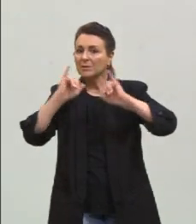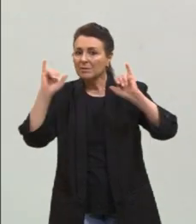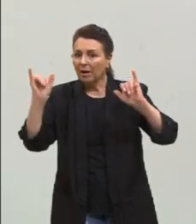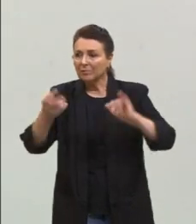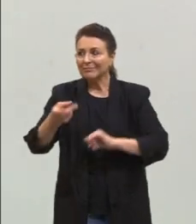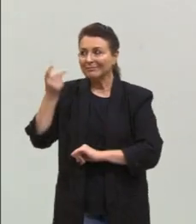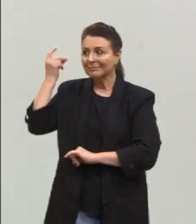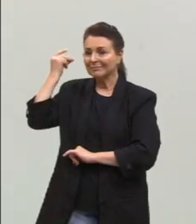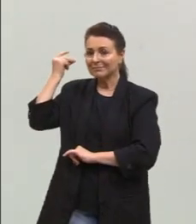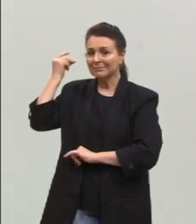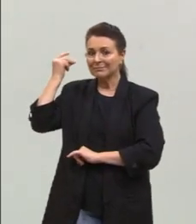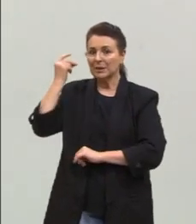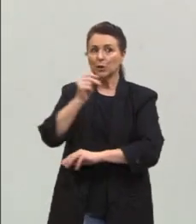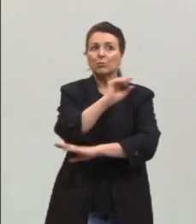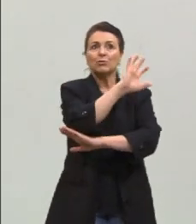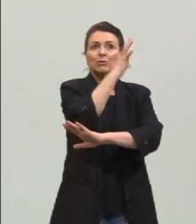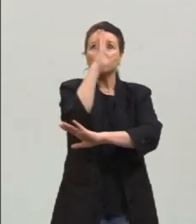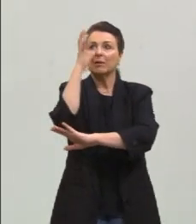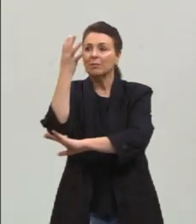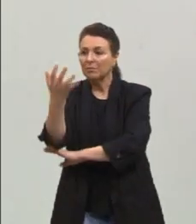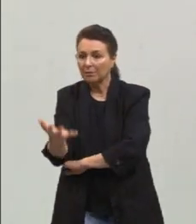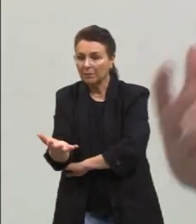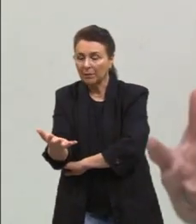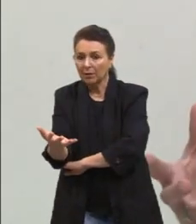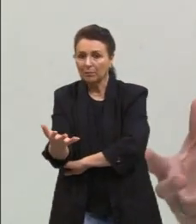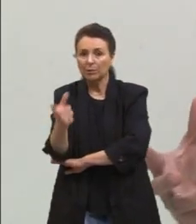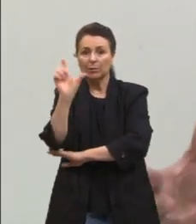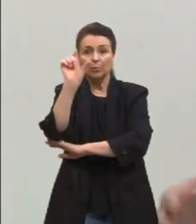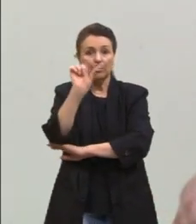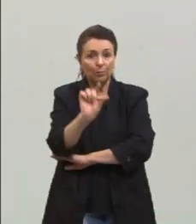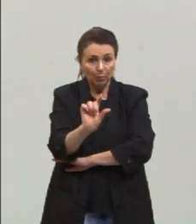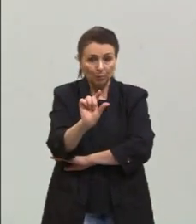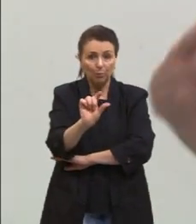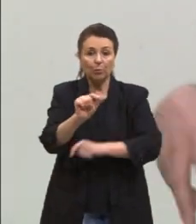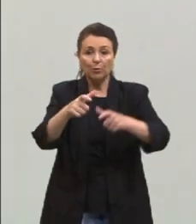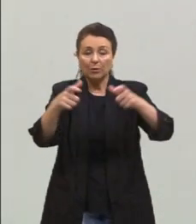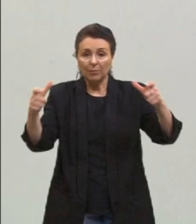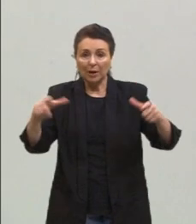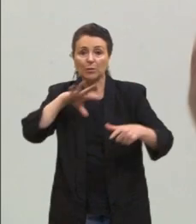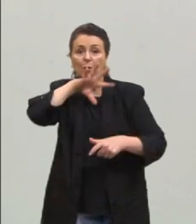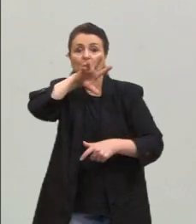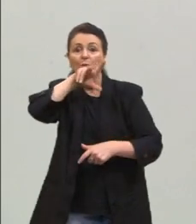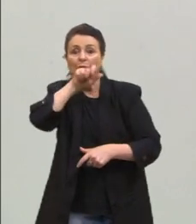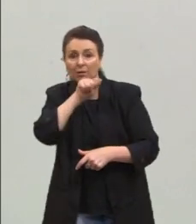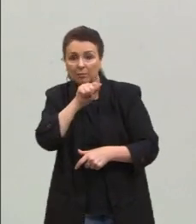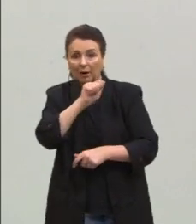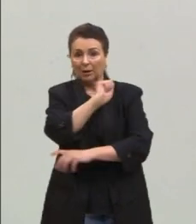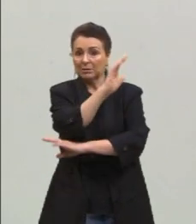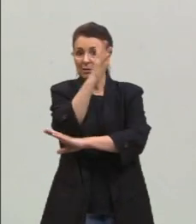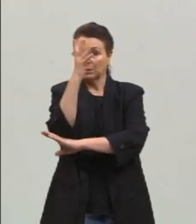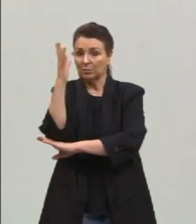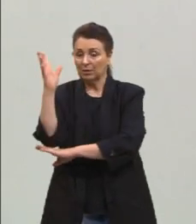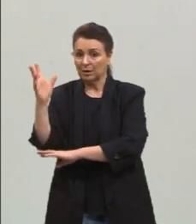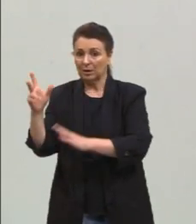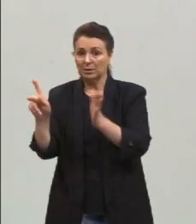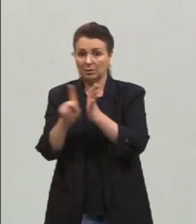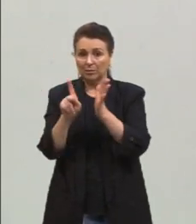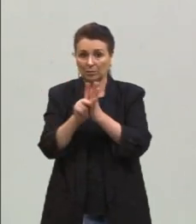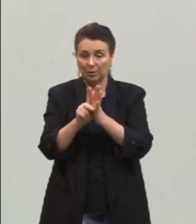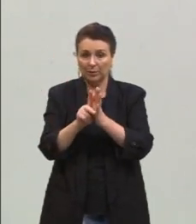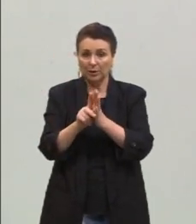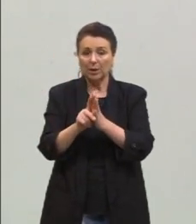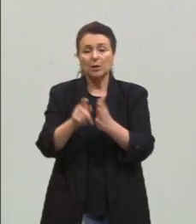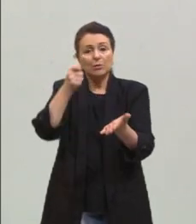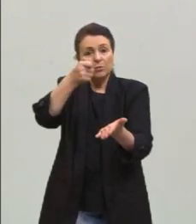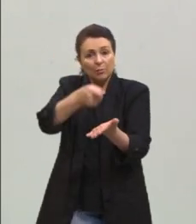o desmatamento então tem deixado pouco espaço para os animais selvagens a gente está em cada vez obrigando mais esses animais a conviverem conosco e